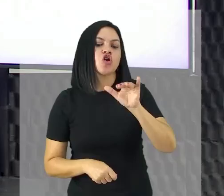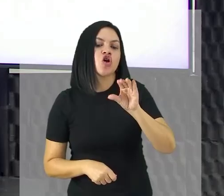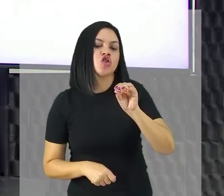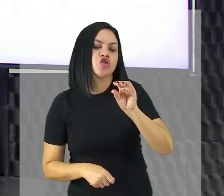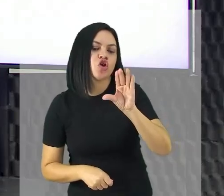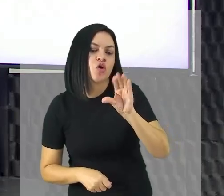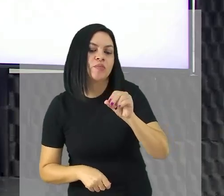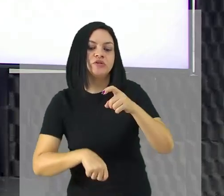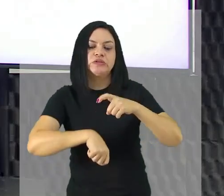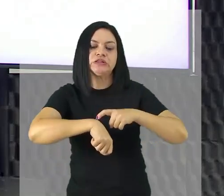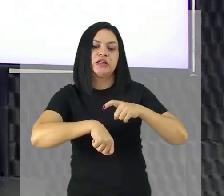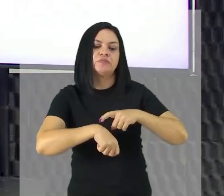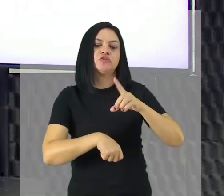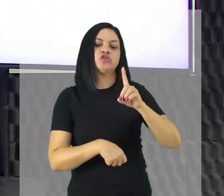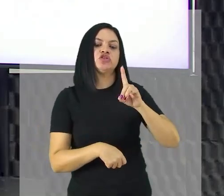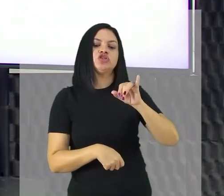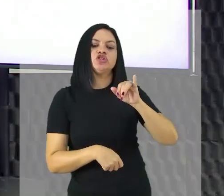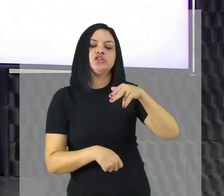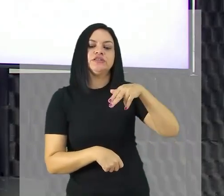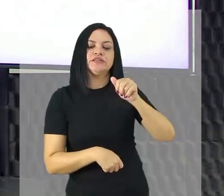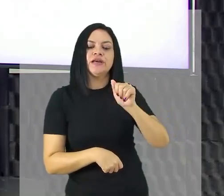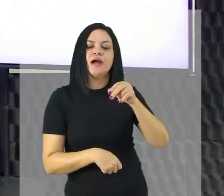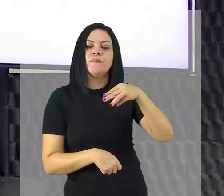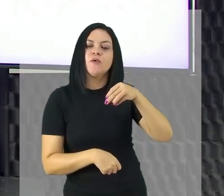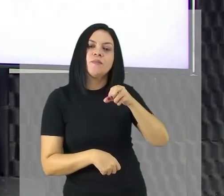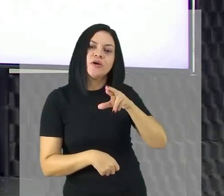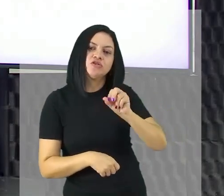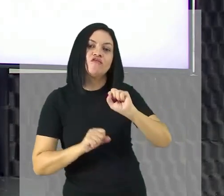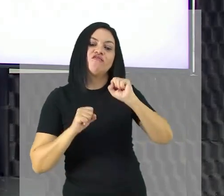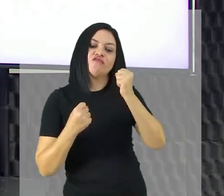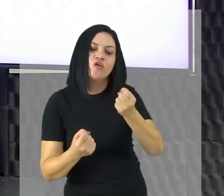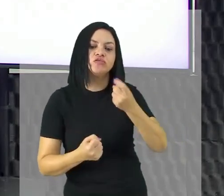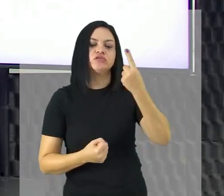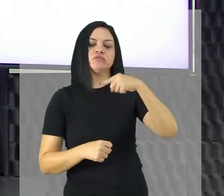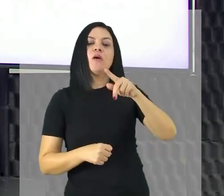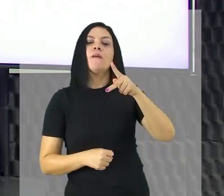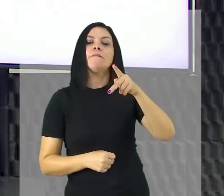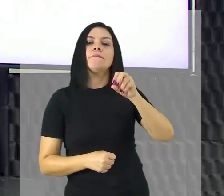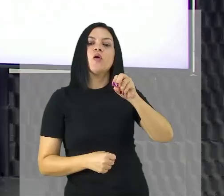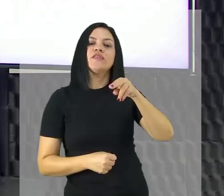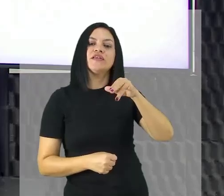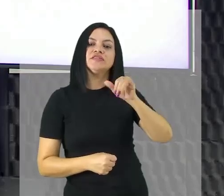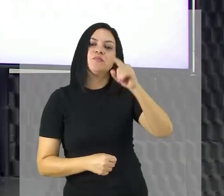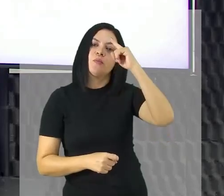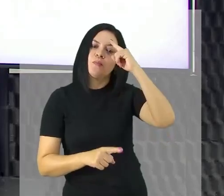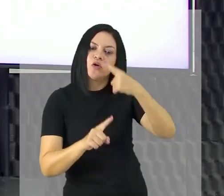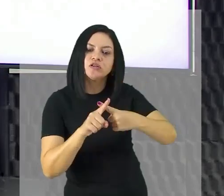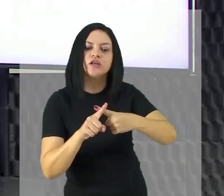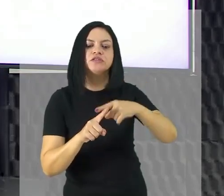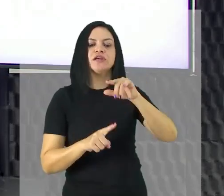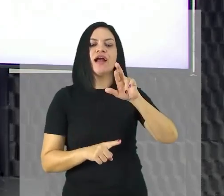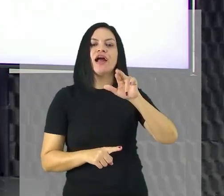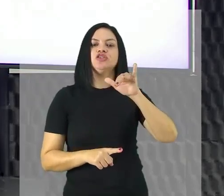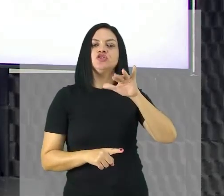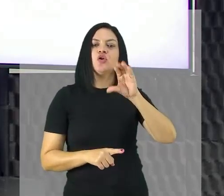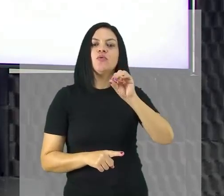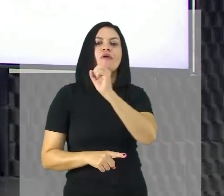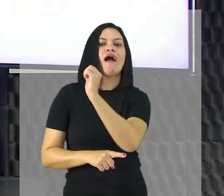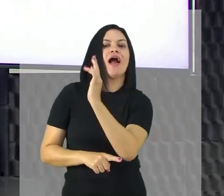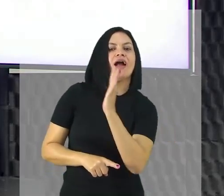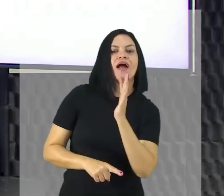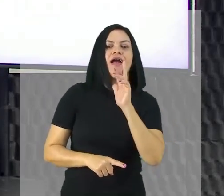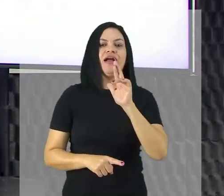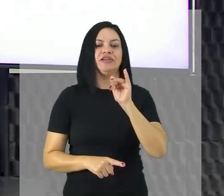Cronômetro mede tempo, dinamômetro mede força, potenciômetro, potência, radiômetro,